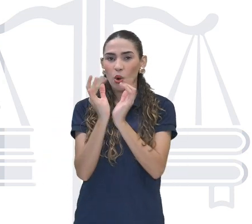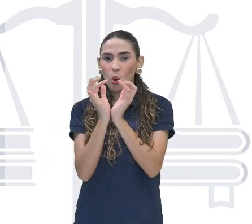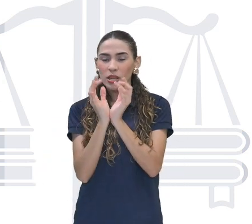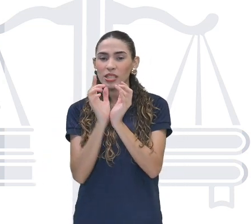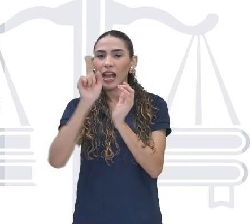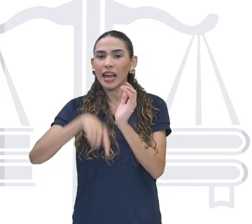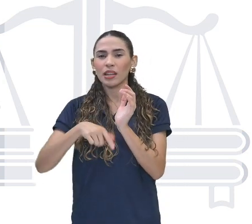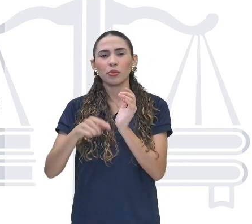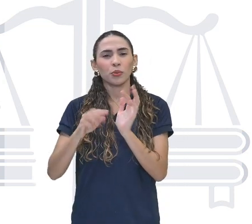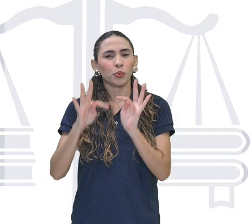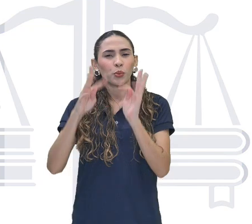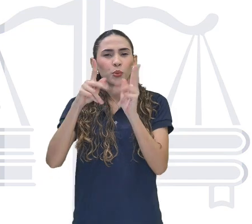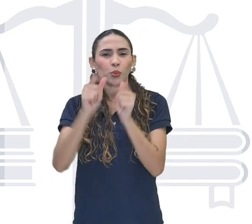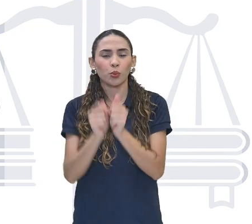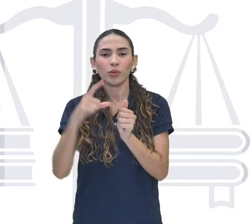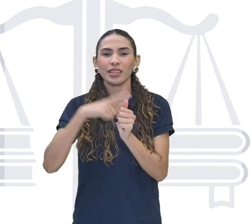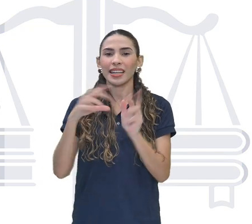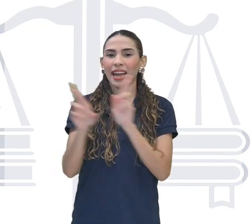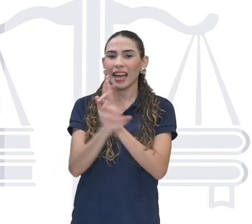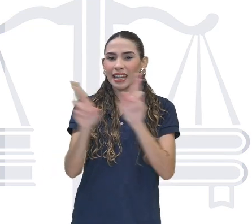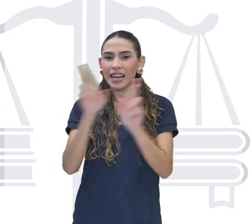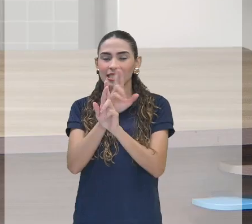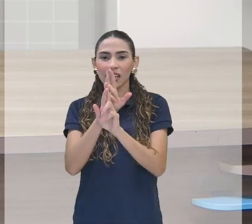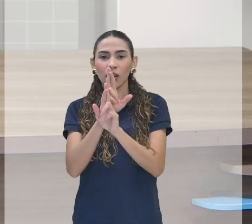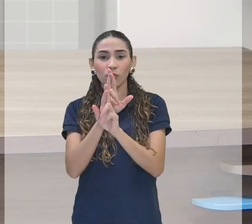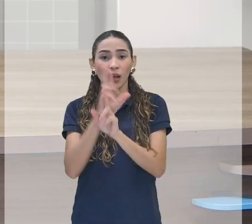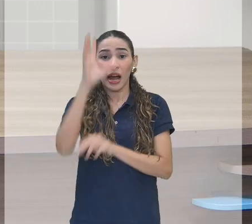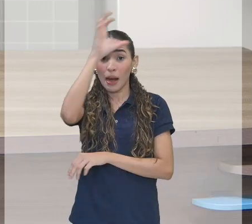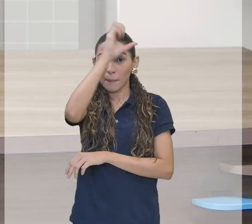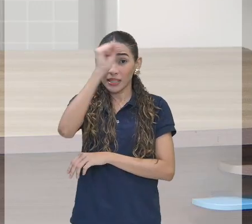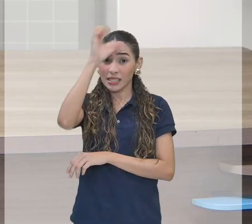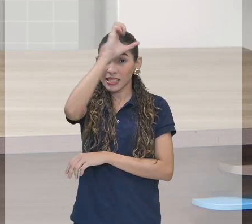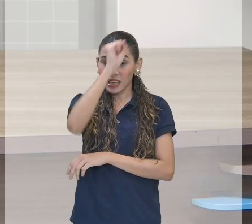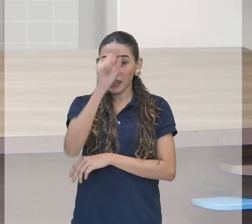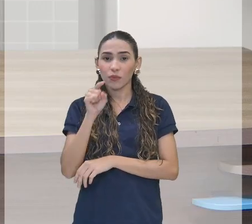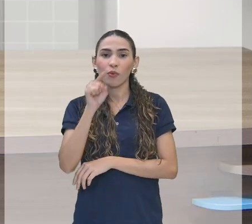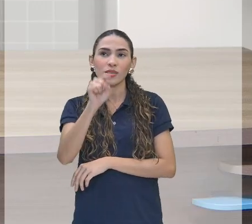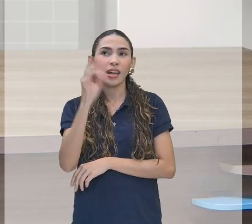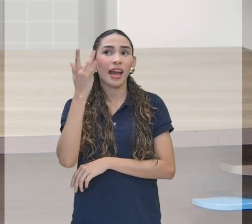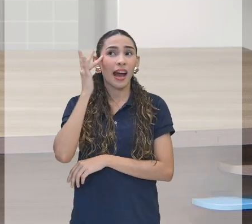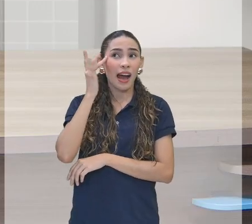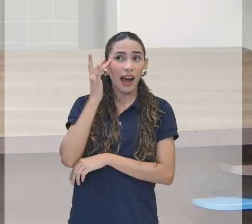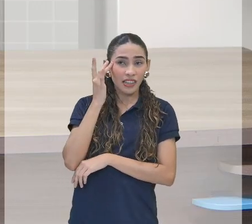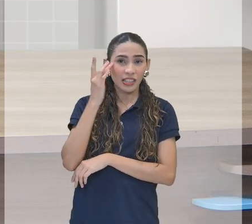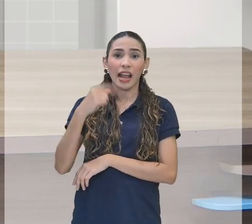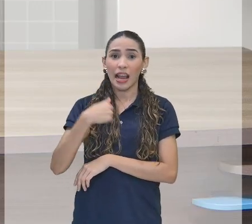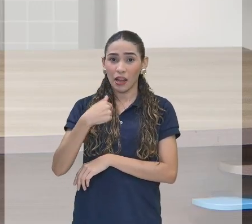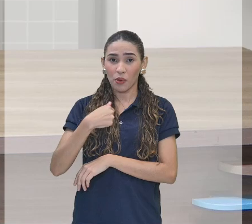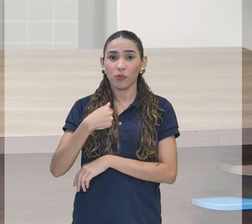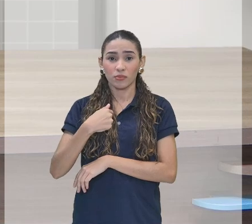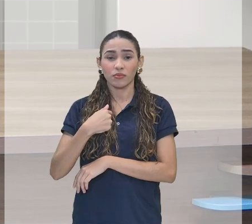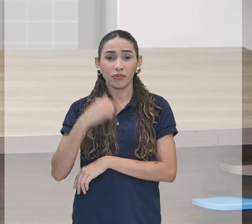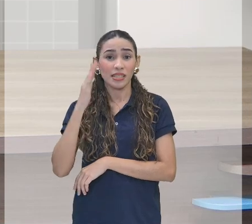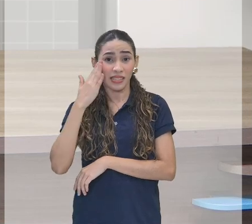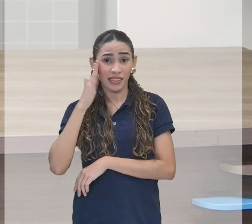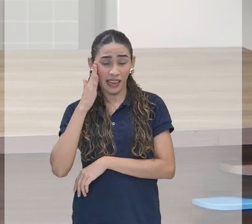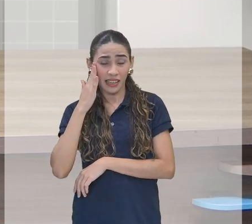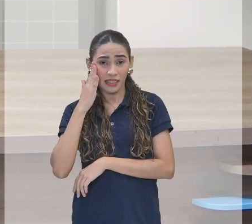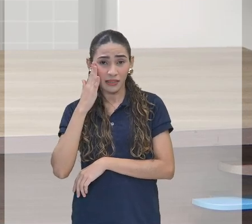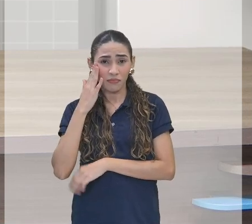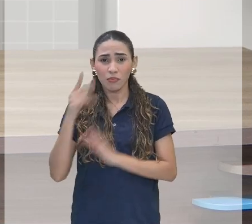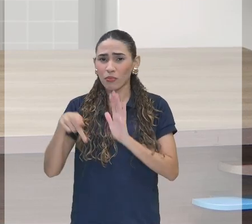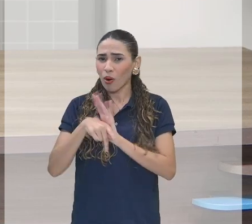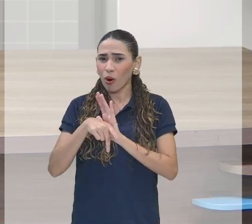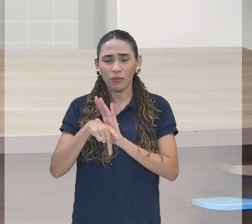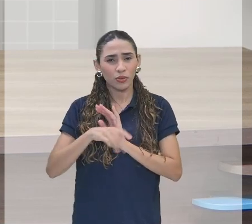que está relacionado ao seu aprendizado, ou seja, aquilo que você acha que sabe, de você mesmo e também, né,